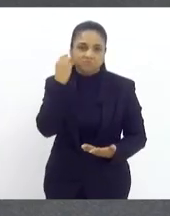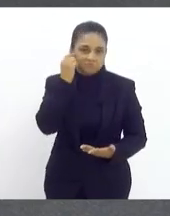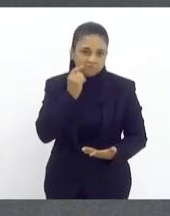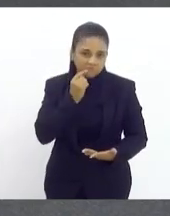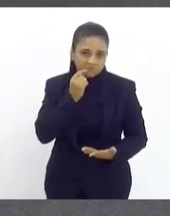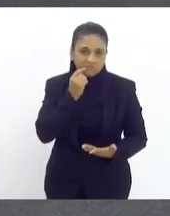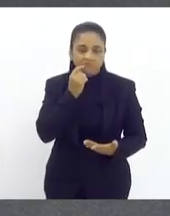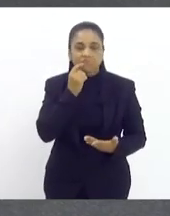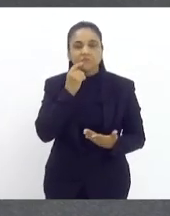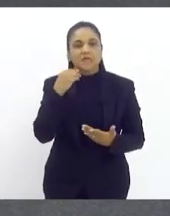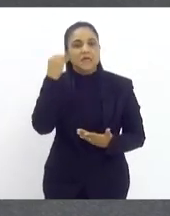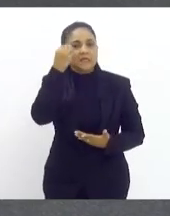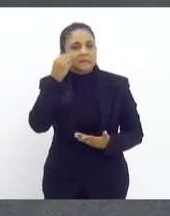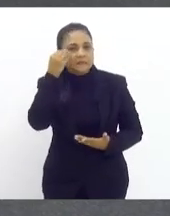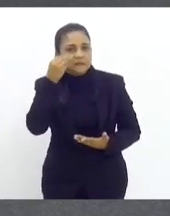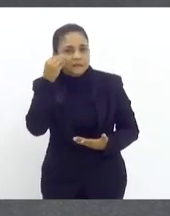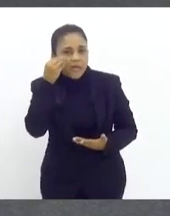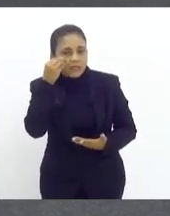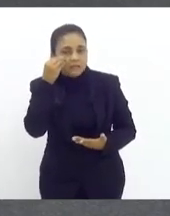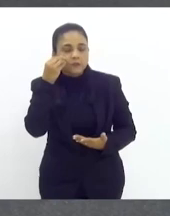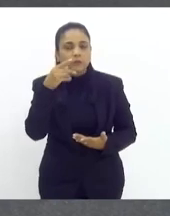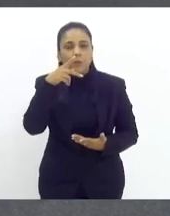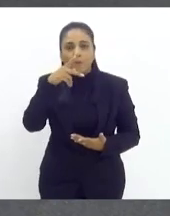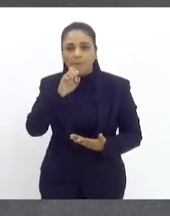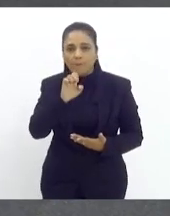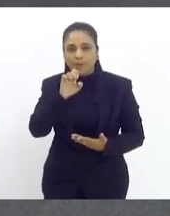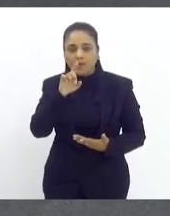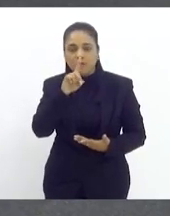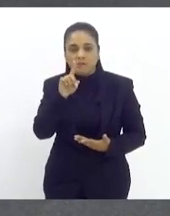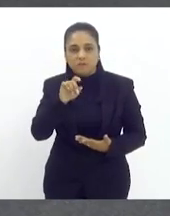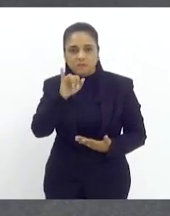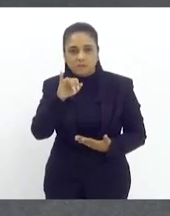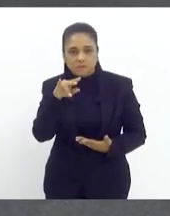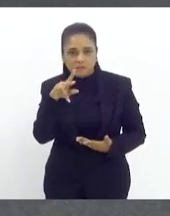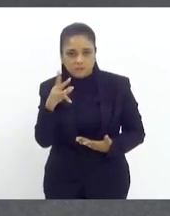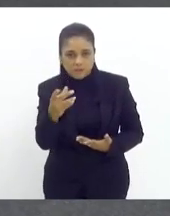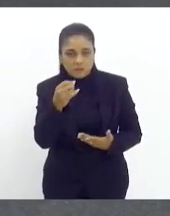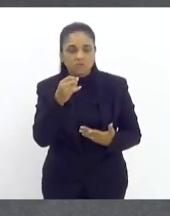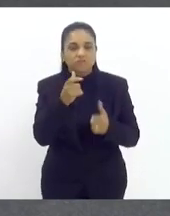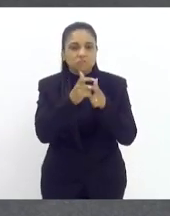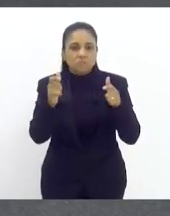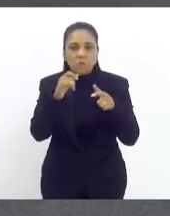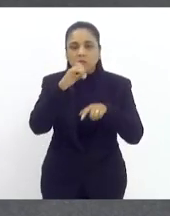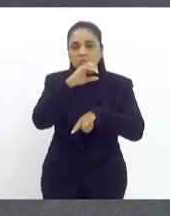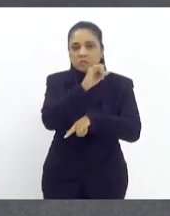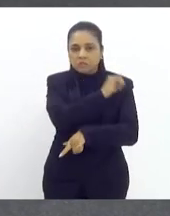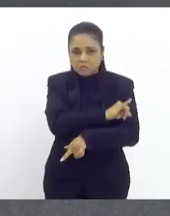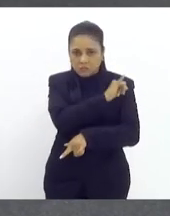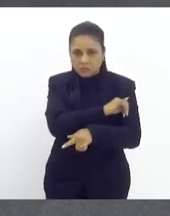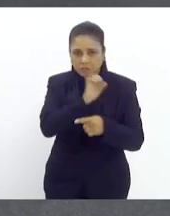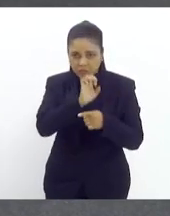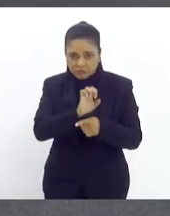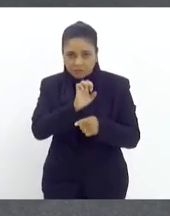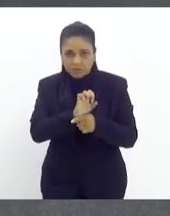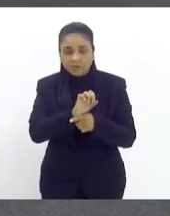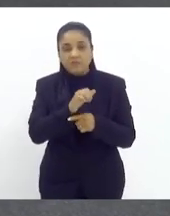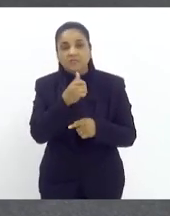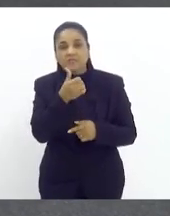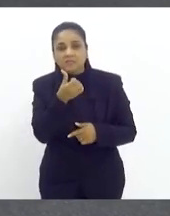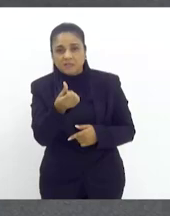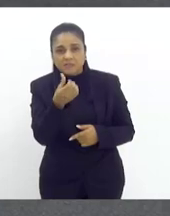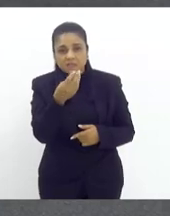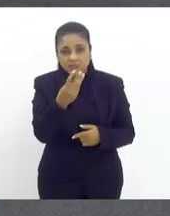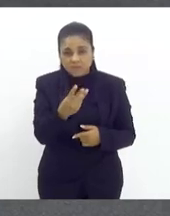teste do pezinho ampliado no estado do Rio de Janeiro vão passar de seis exames para mais de 53 exames para detecção